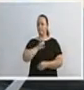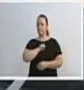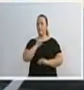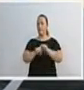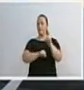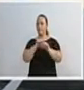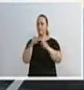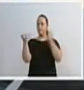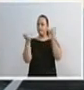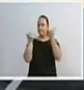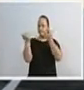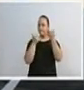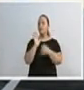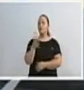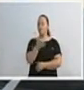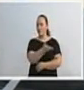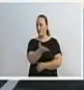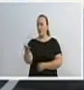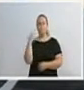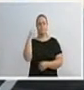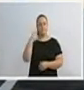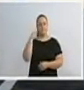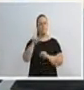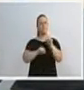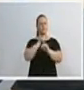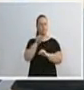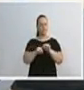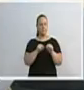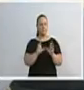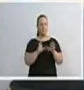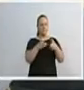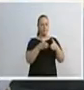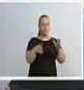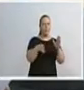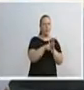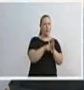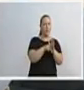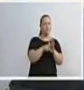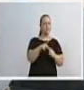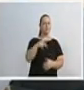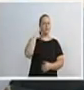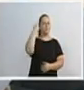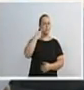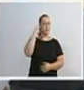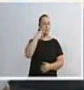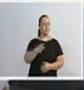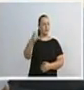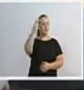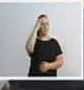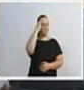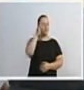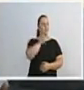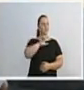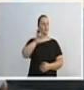todos os vereadores receberam, onde o Conselho Municipal de Políticas Culturais de Blumenau vem, por meio